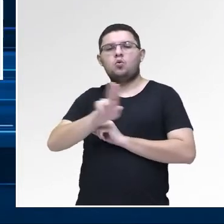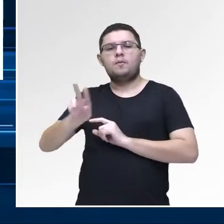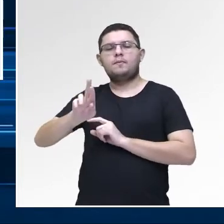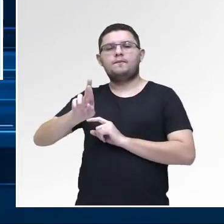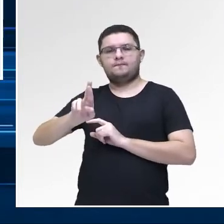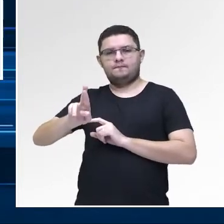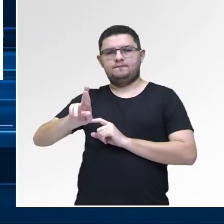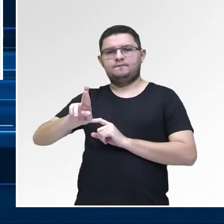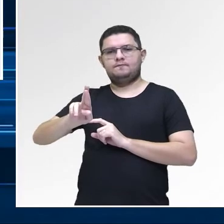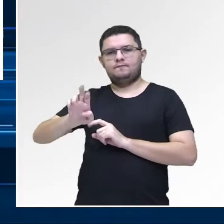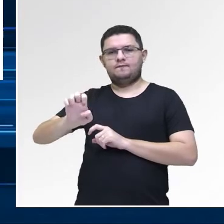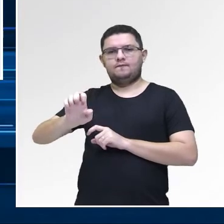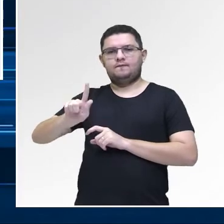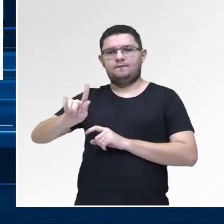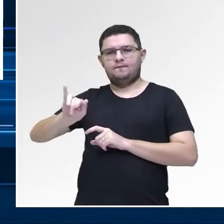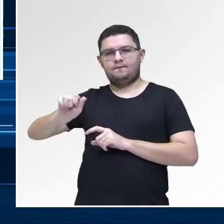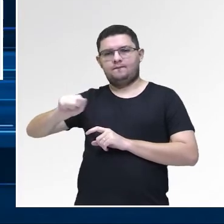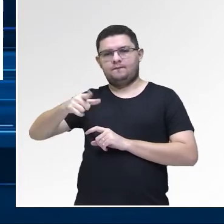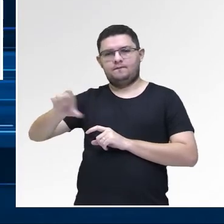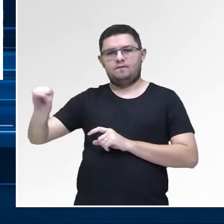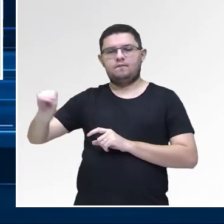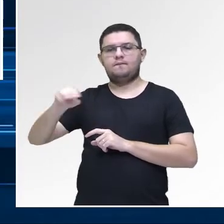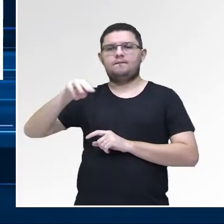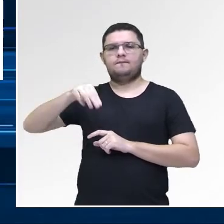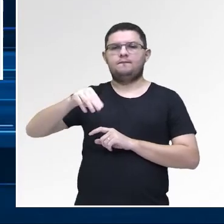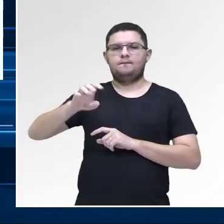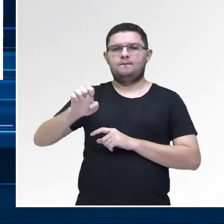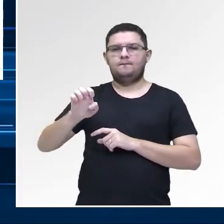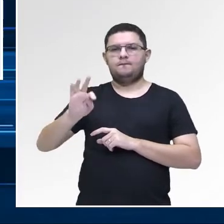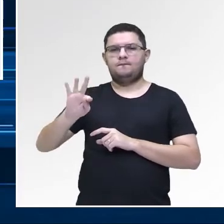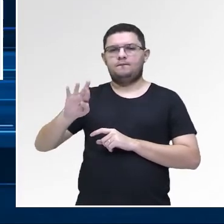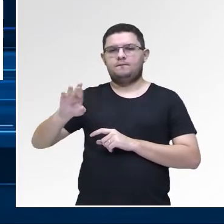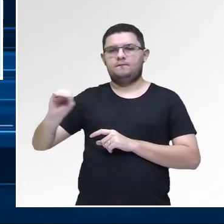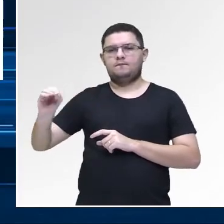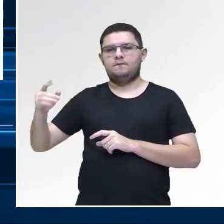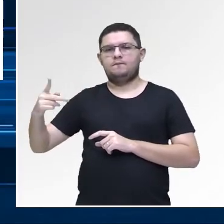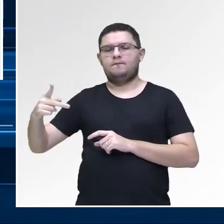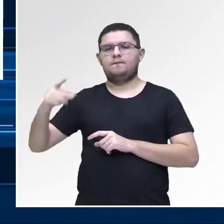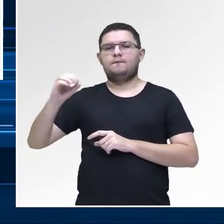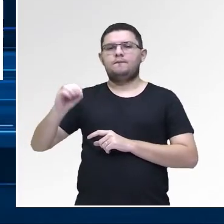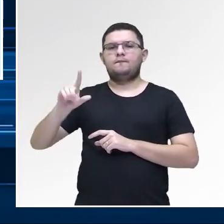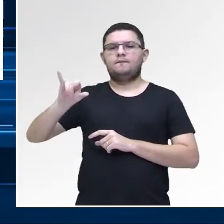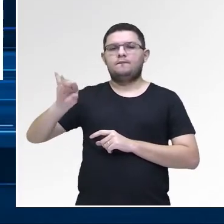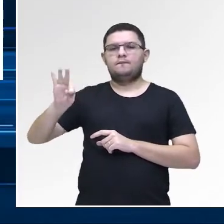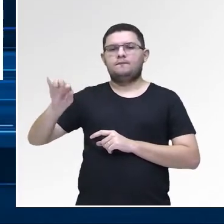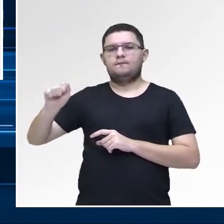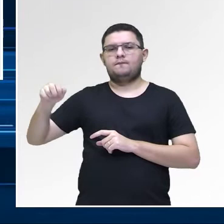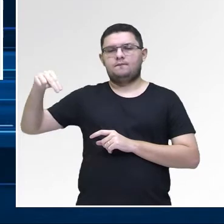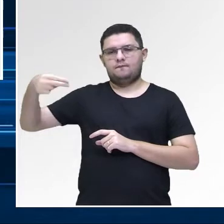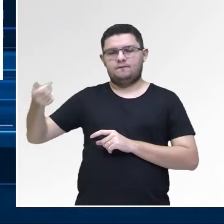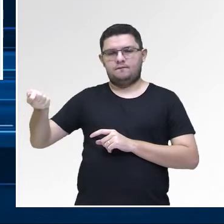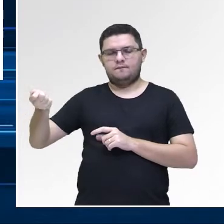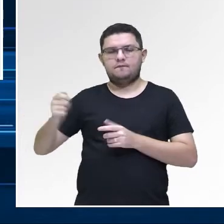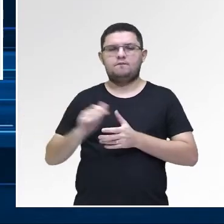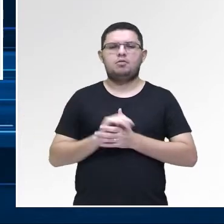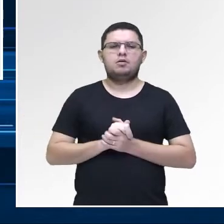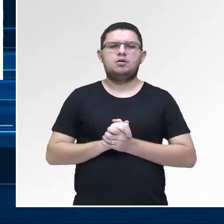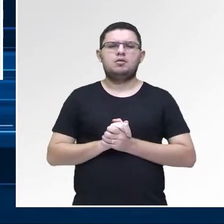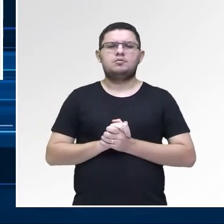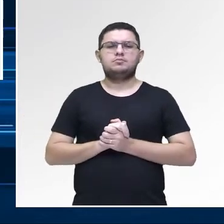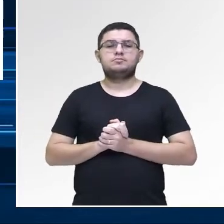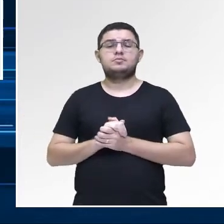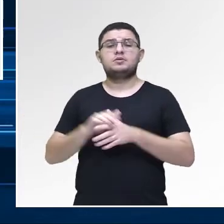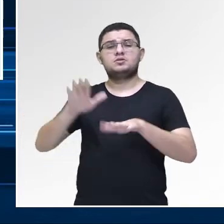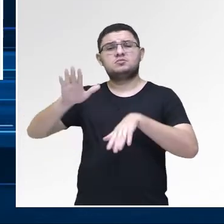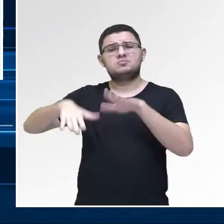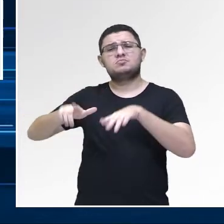região chamada de região metropolitana. Essa região metropolitana, ela tem aí, geralmente,